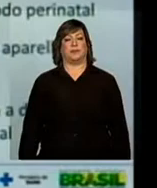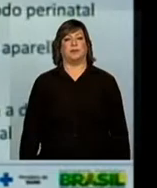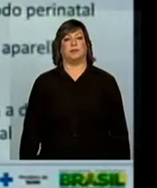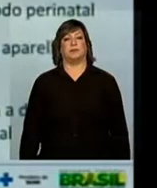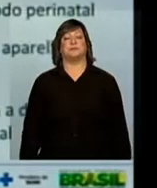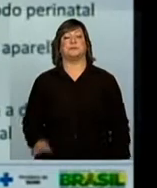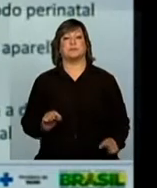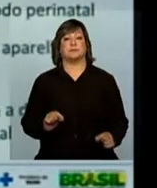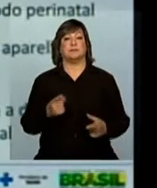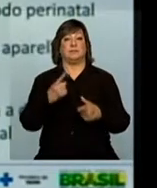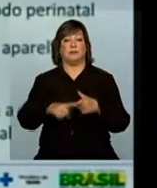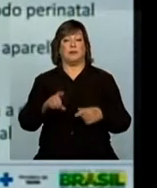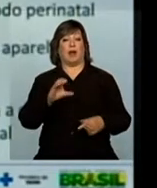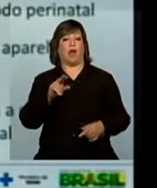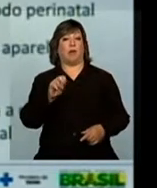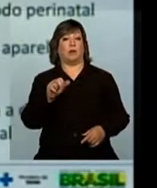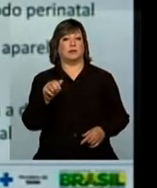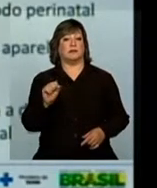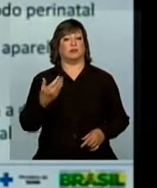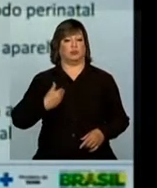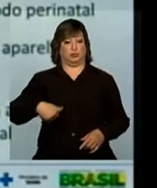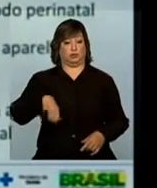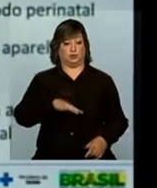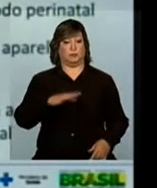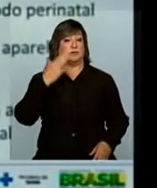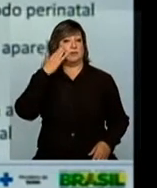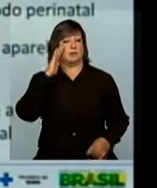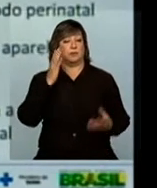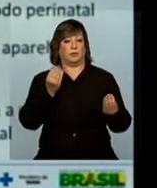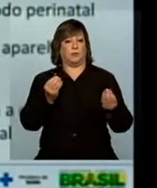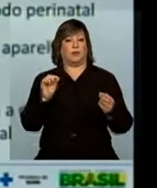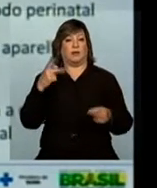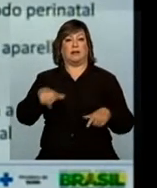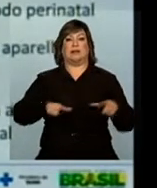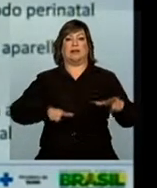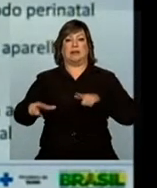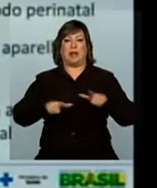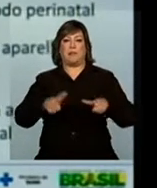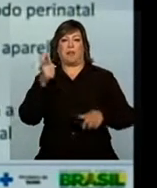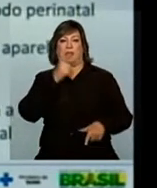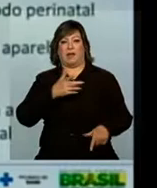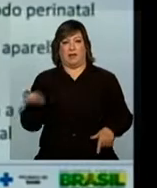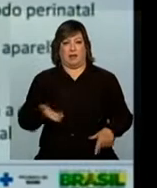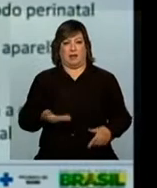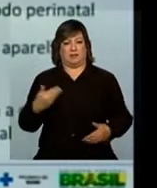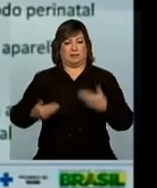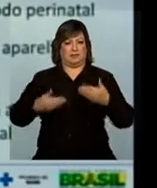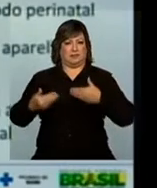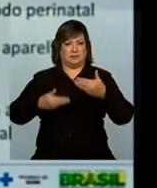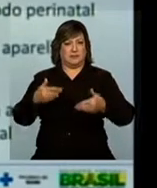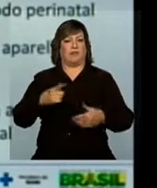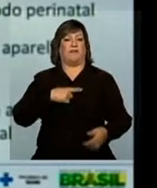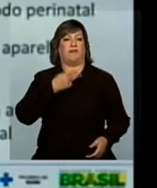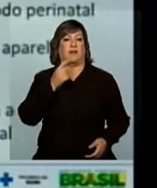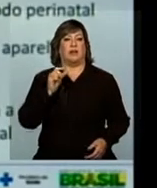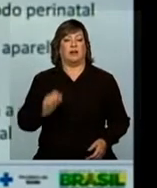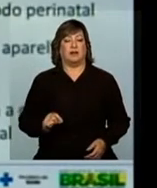As causas, né, que nos orientam muito no trabalho para ganhar essa velocidade de que temos